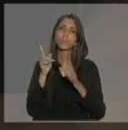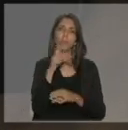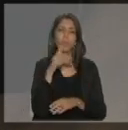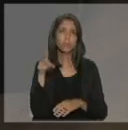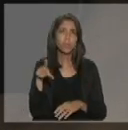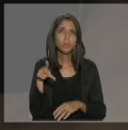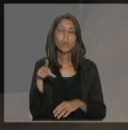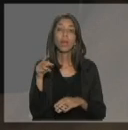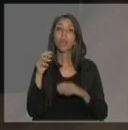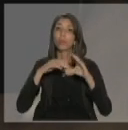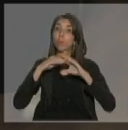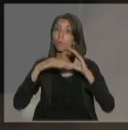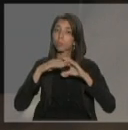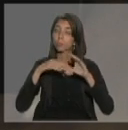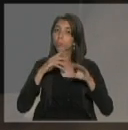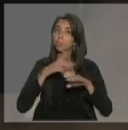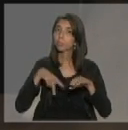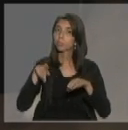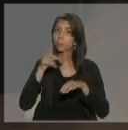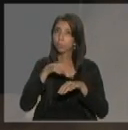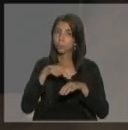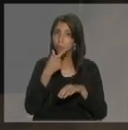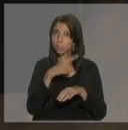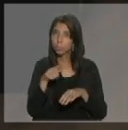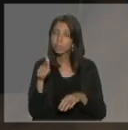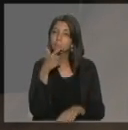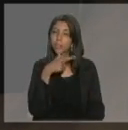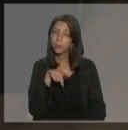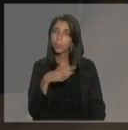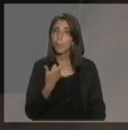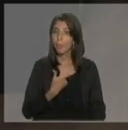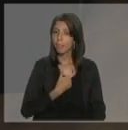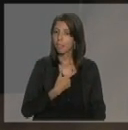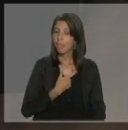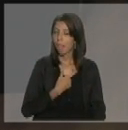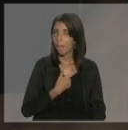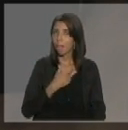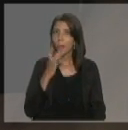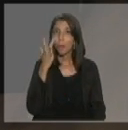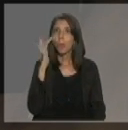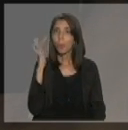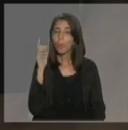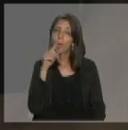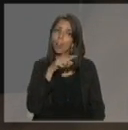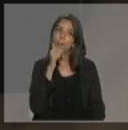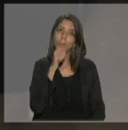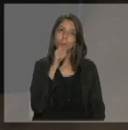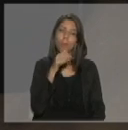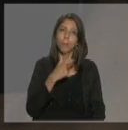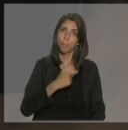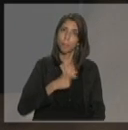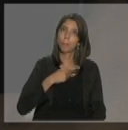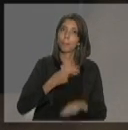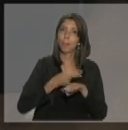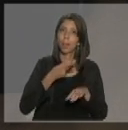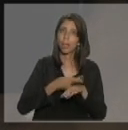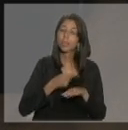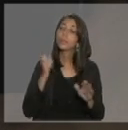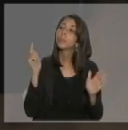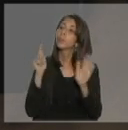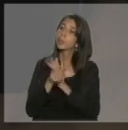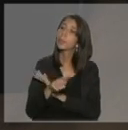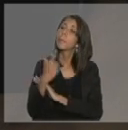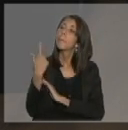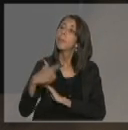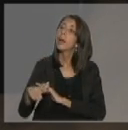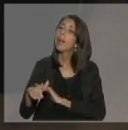foram para o concurso internacional de Moscou e ganhou a medalha de ouro e ela a medalha de prata. Então, depois disso, eles, o que vocês querem?